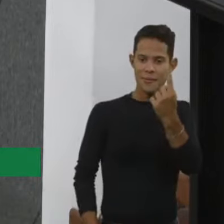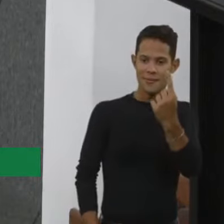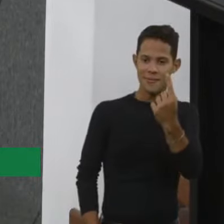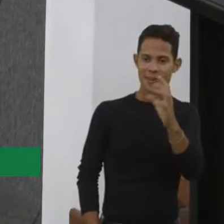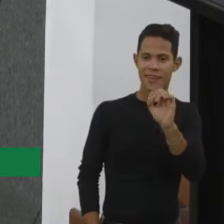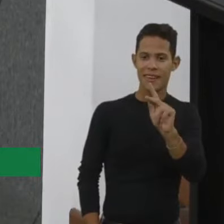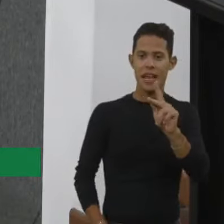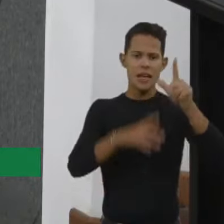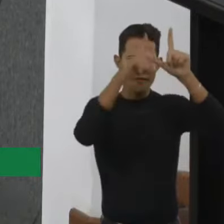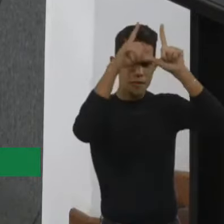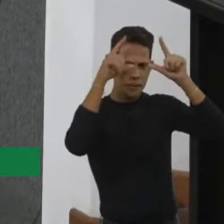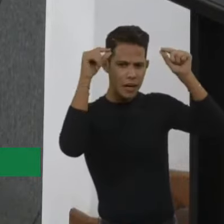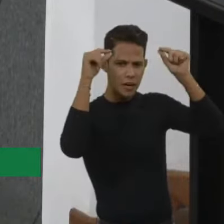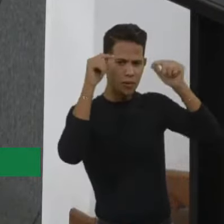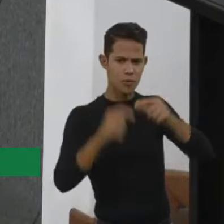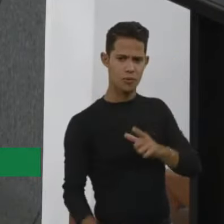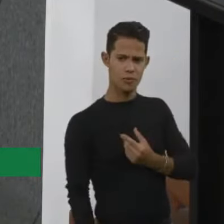Enfermeiras?